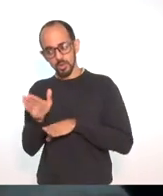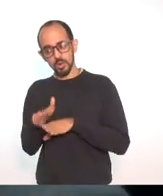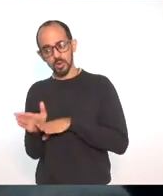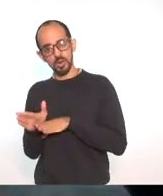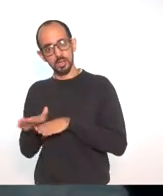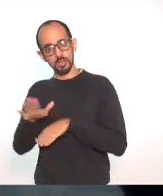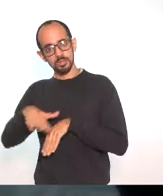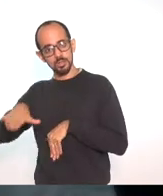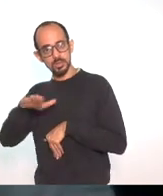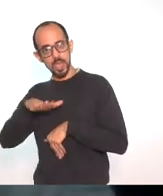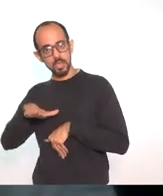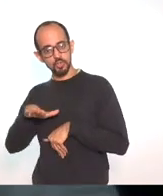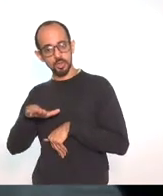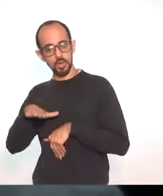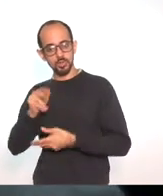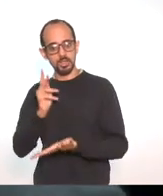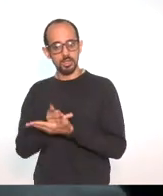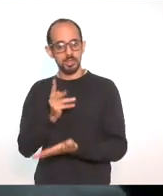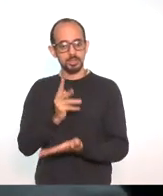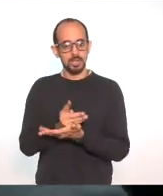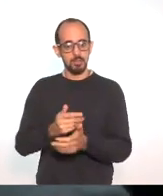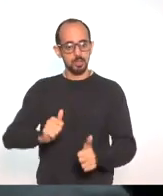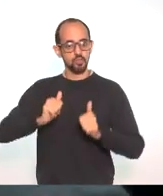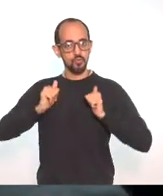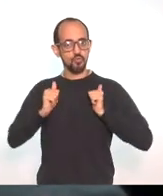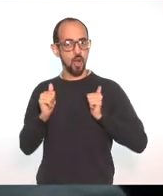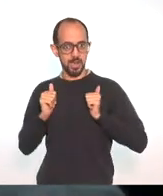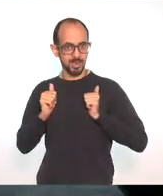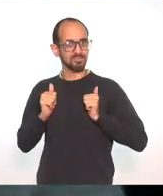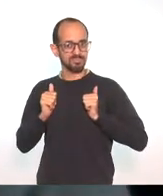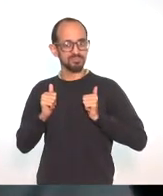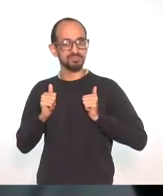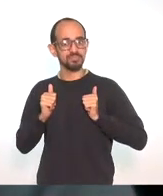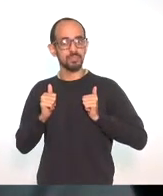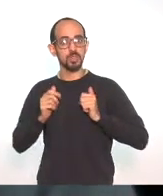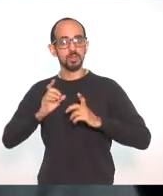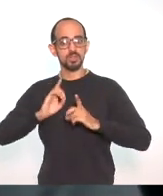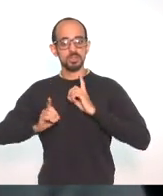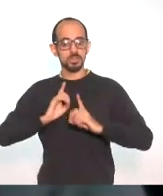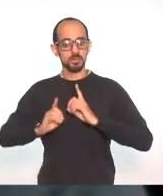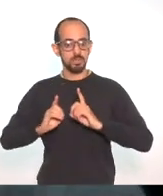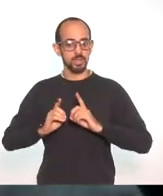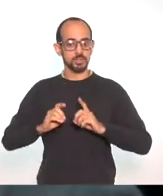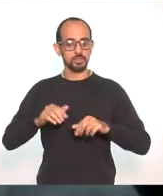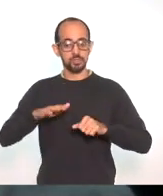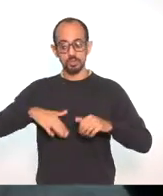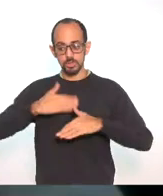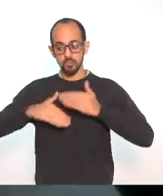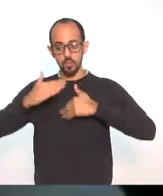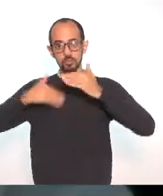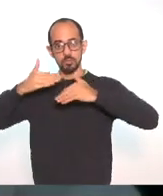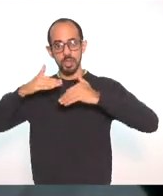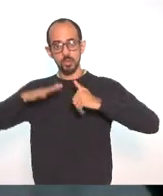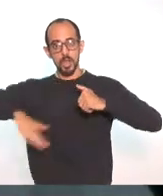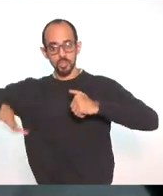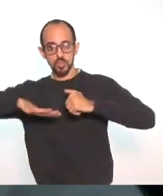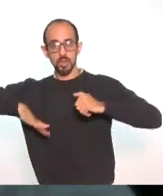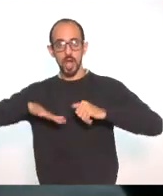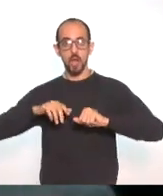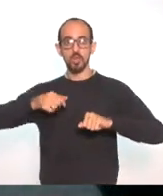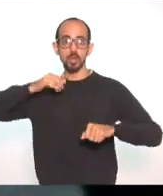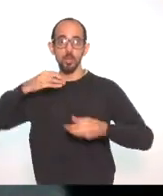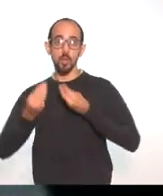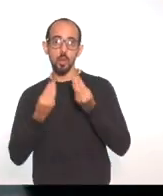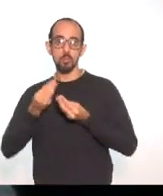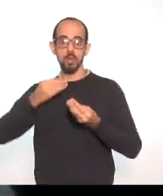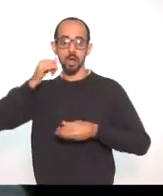a gente sempre está de fora dos debates que tem a ver com a desenvolvimento Regional naturalmente agora ao combate à pandemia